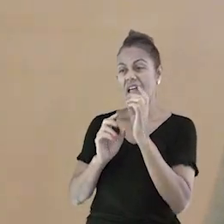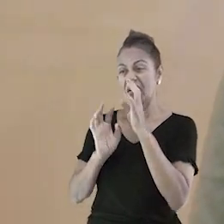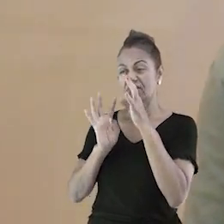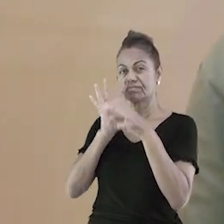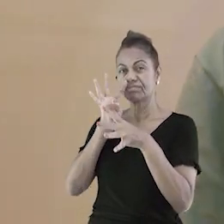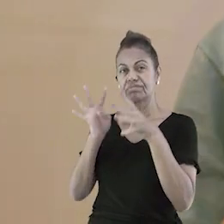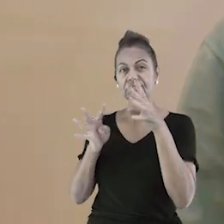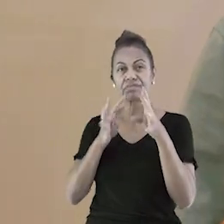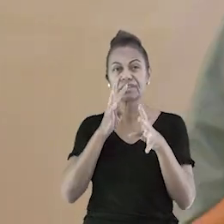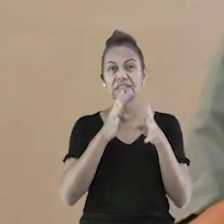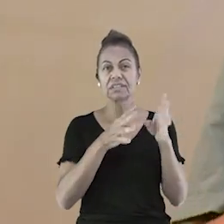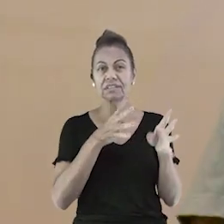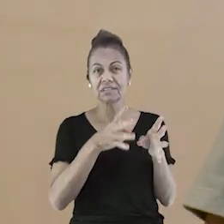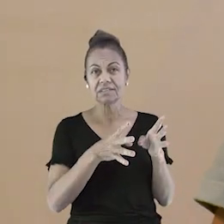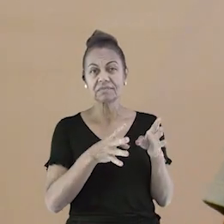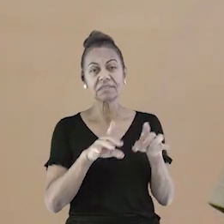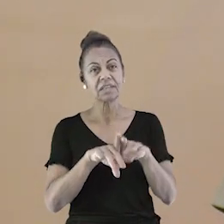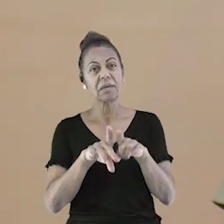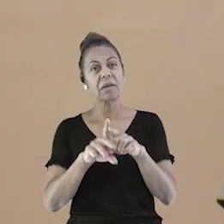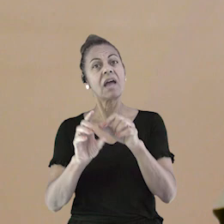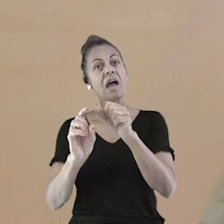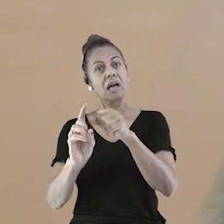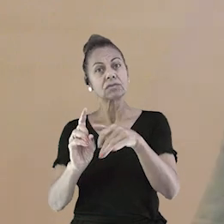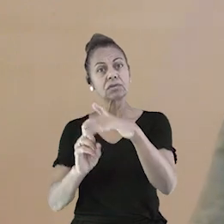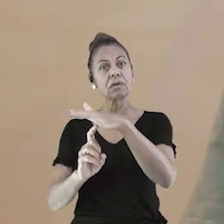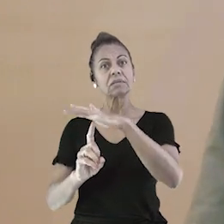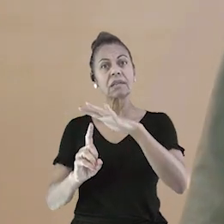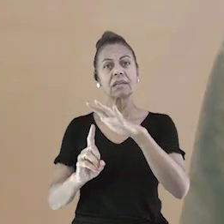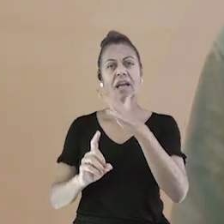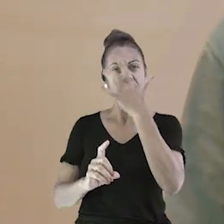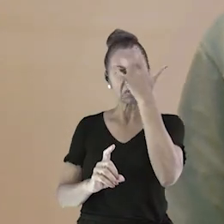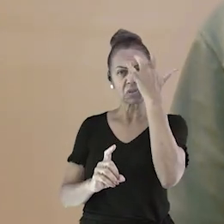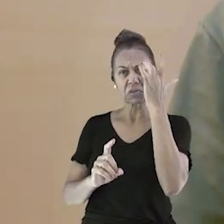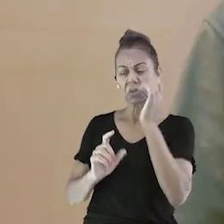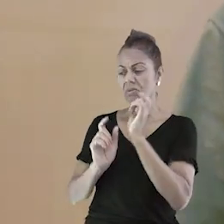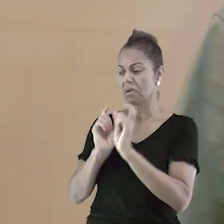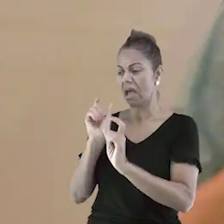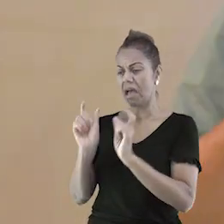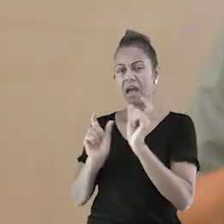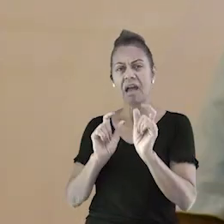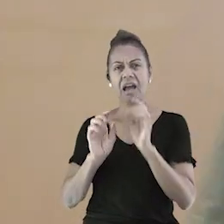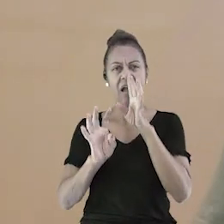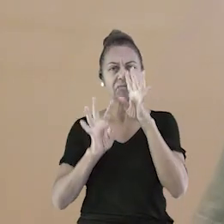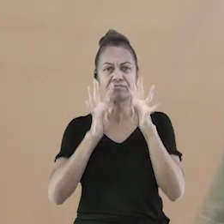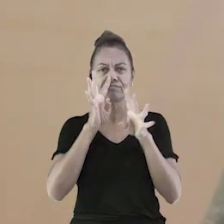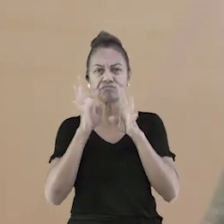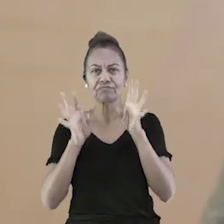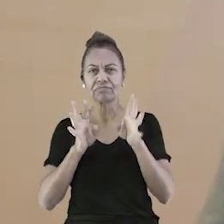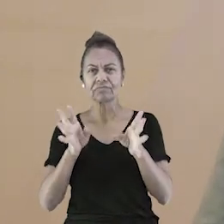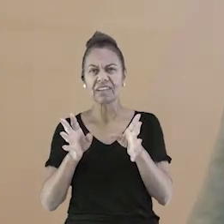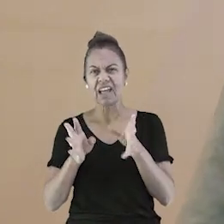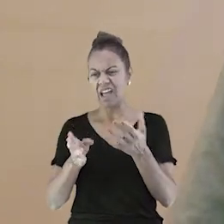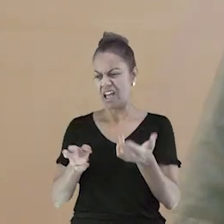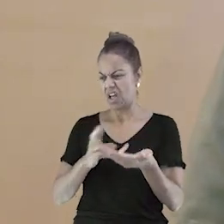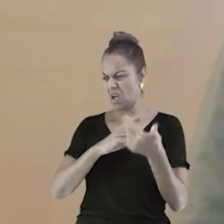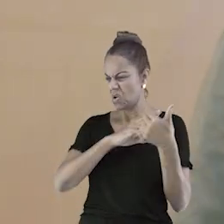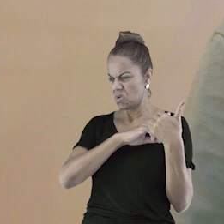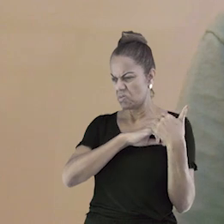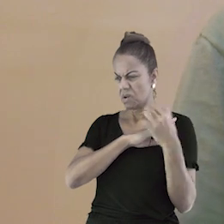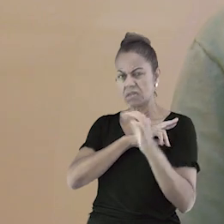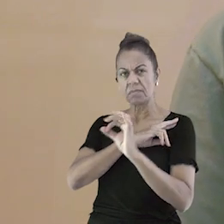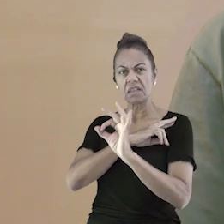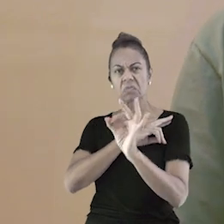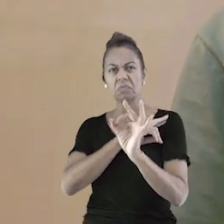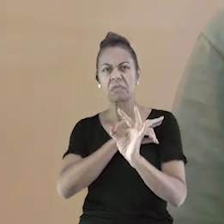e até mesmo da própria sociedade, que é um tribunal permanente se tratando de julgamentos alheios. Não se deve